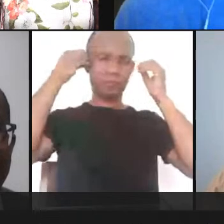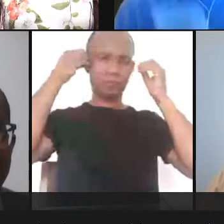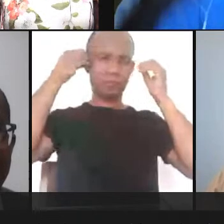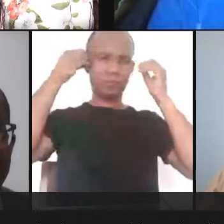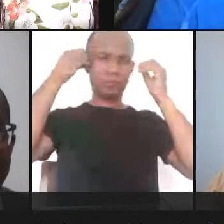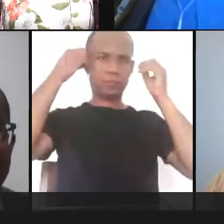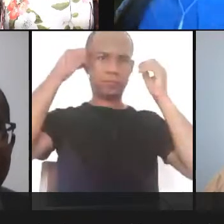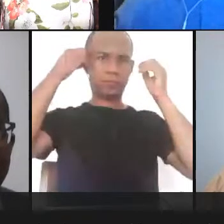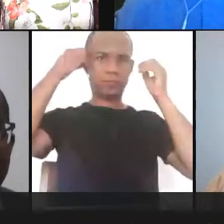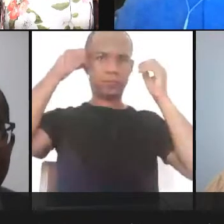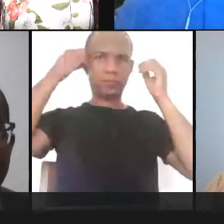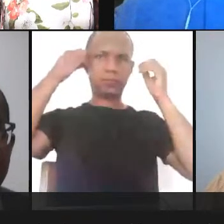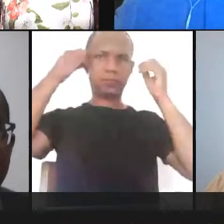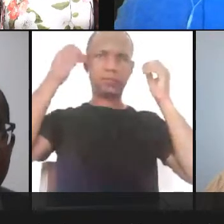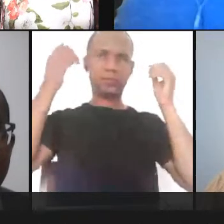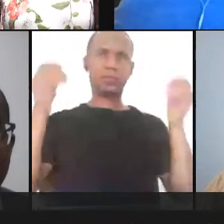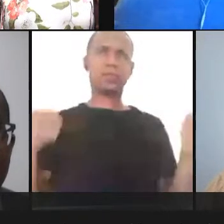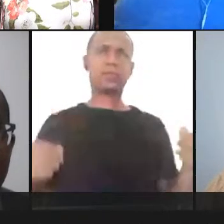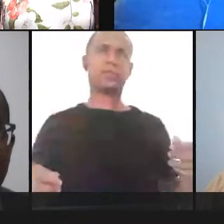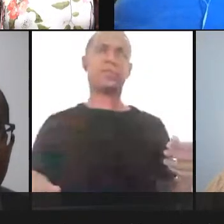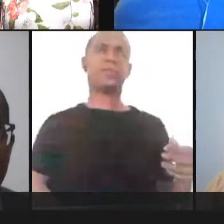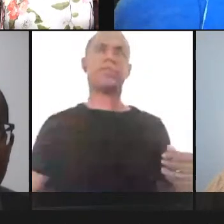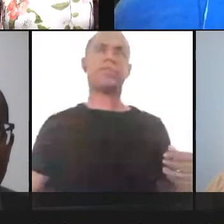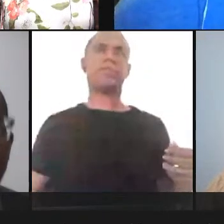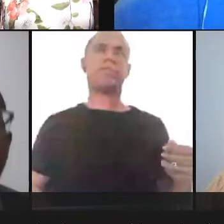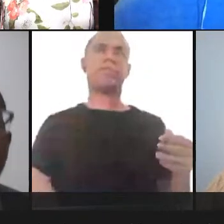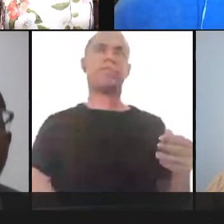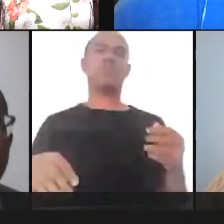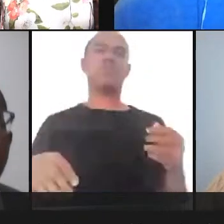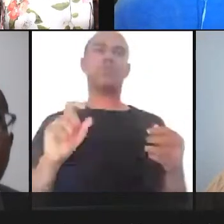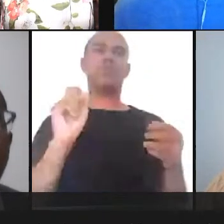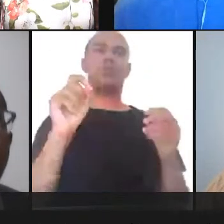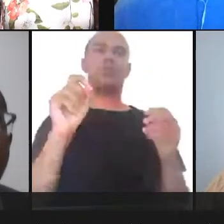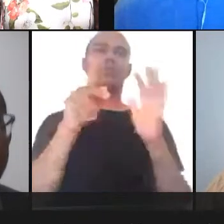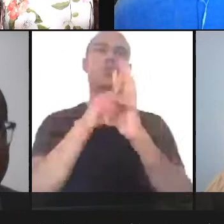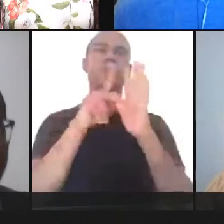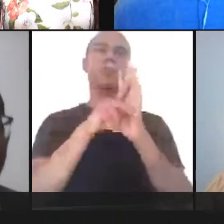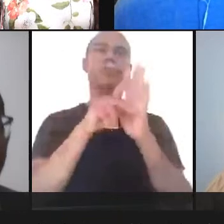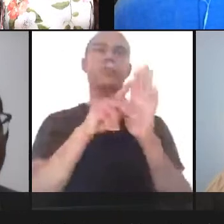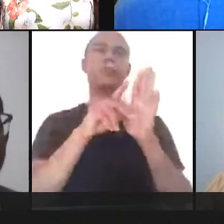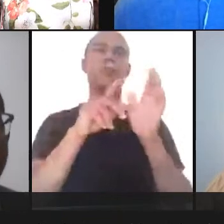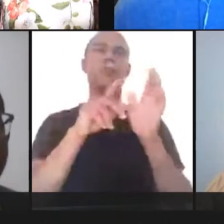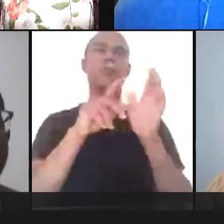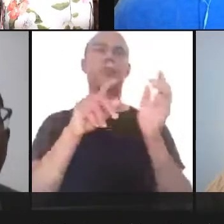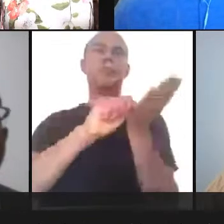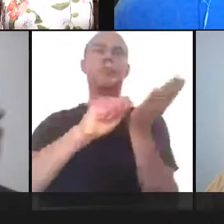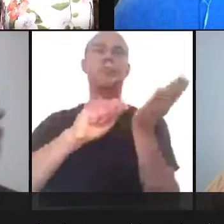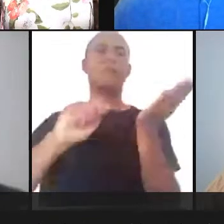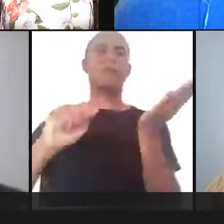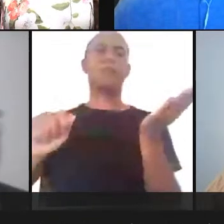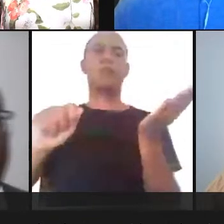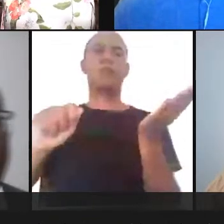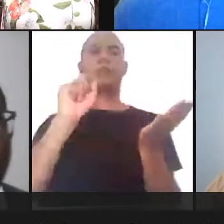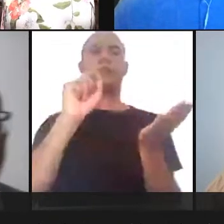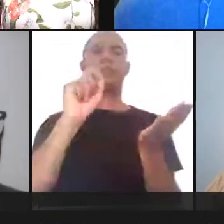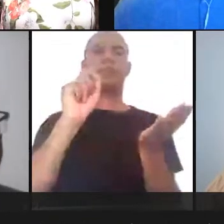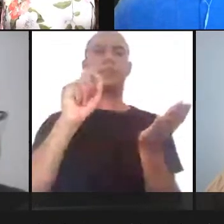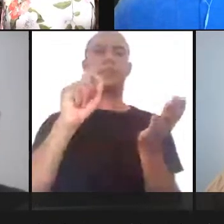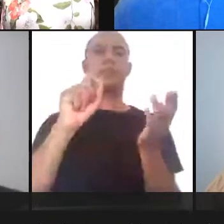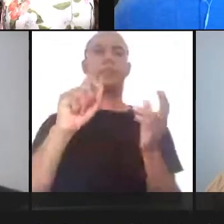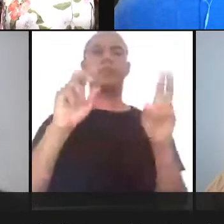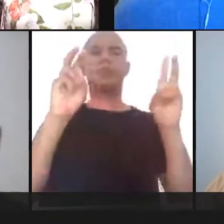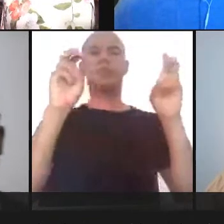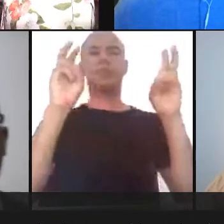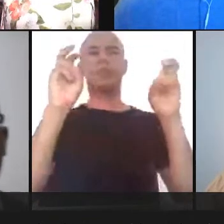aos seus contemporâneos de Moçambique. Qual é esse propósito? Sim, o que acontece é o seguinte: depois